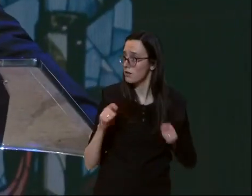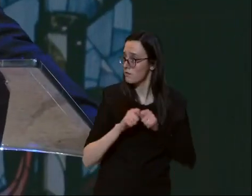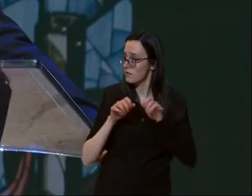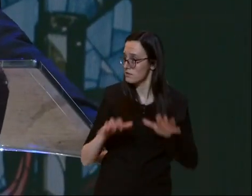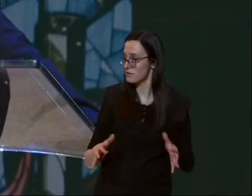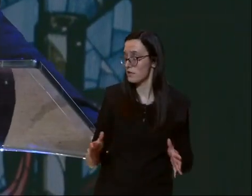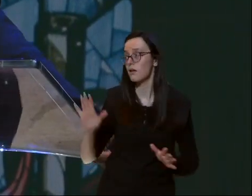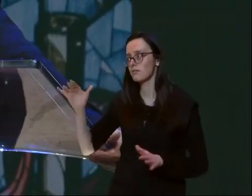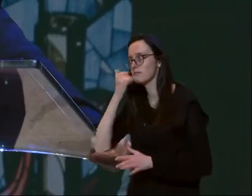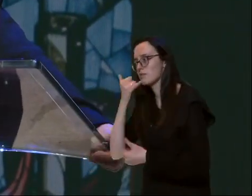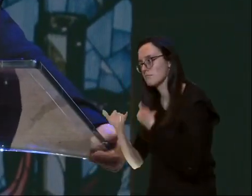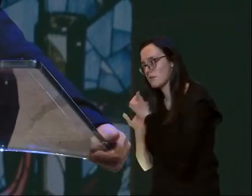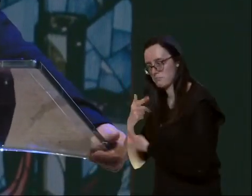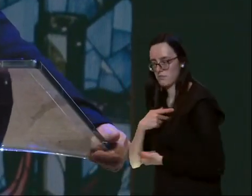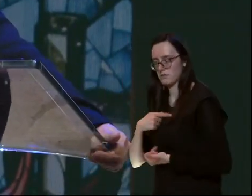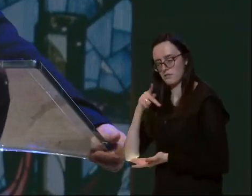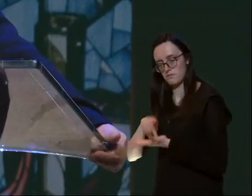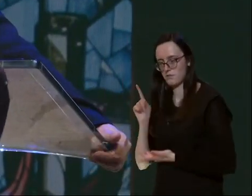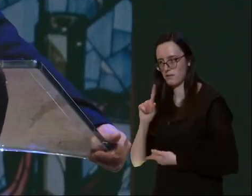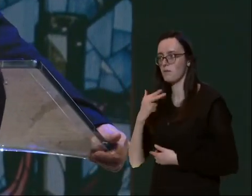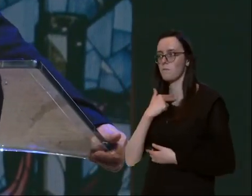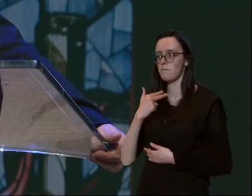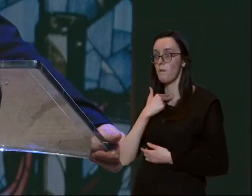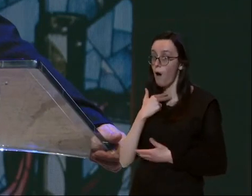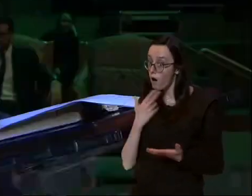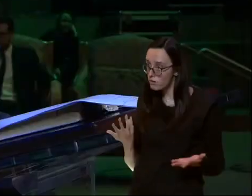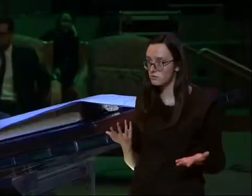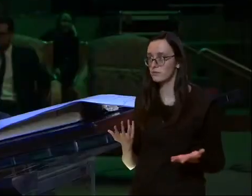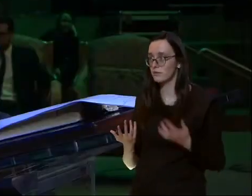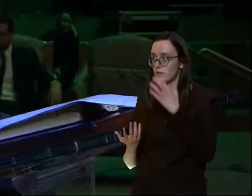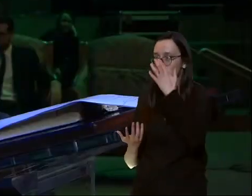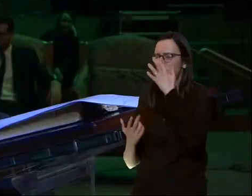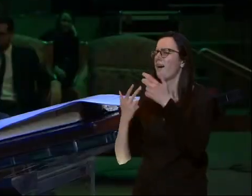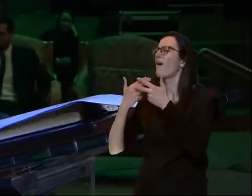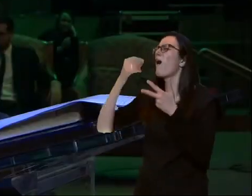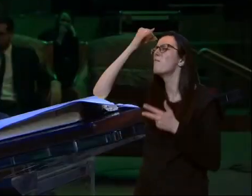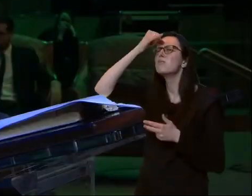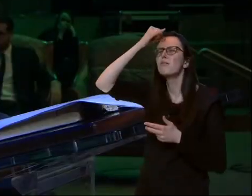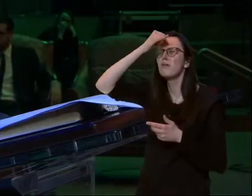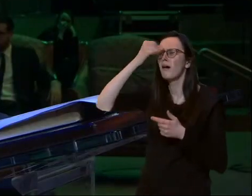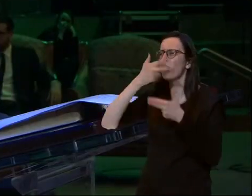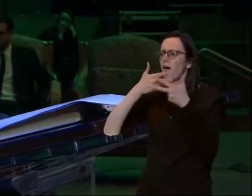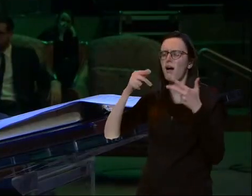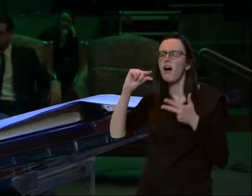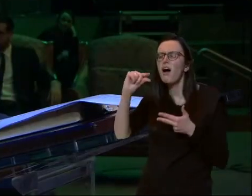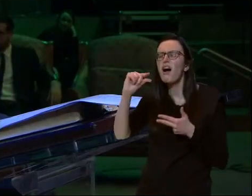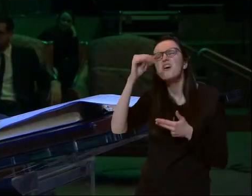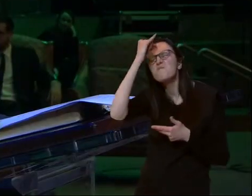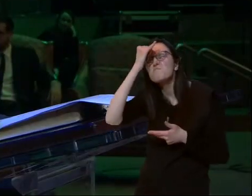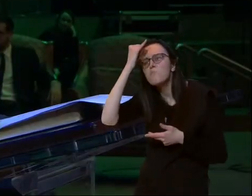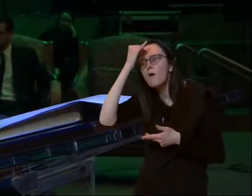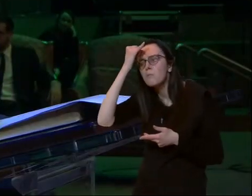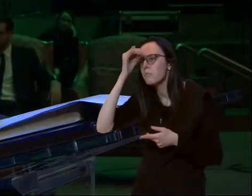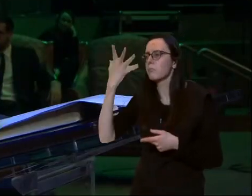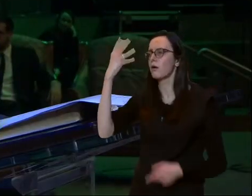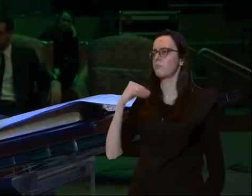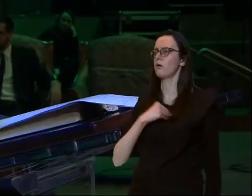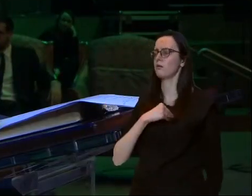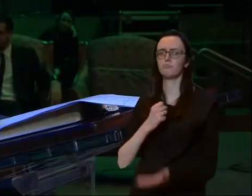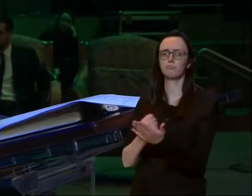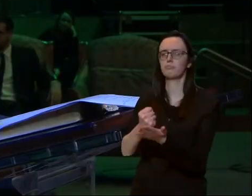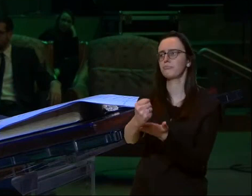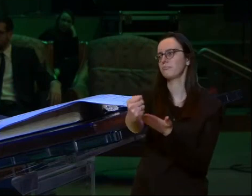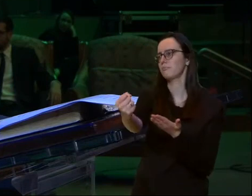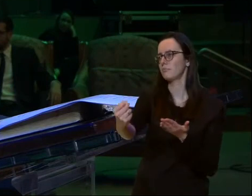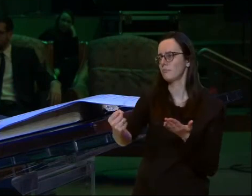Eu estou brincando. Né? Coisas bobas, irmãs. Coisas bobas, mas que se